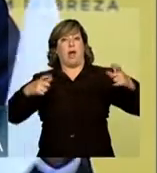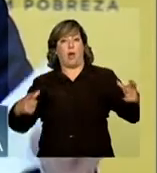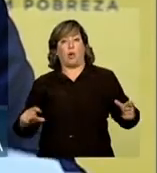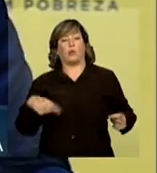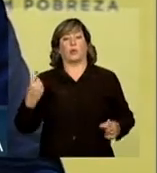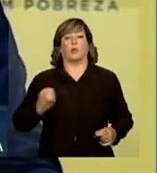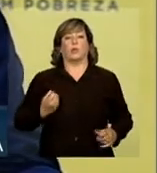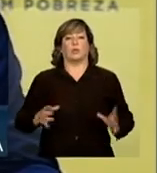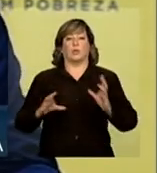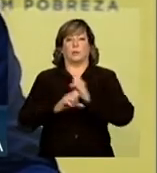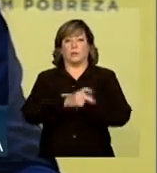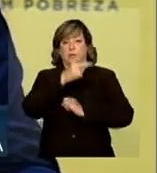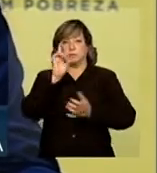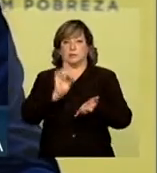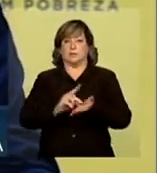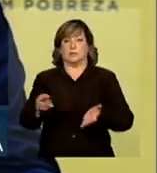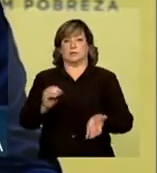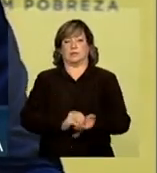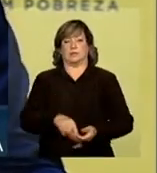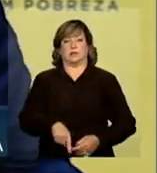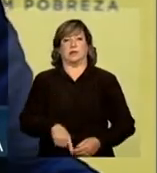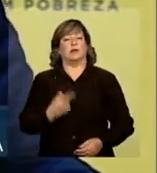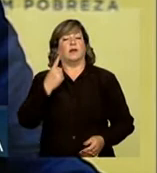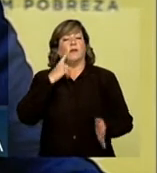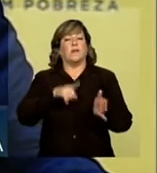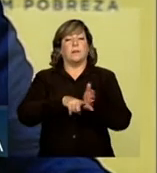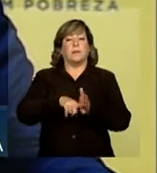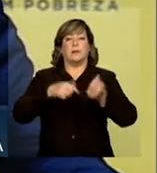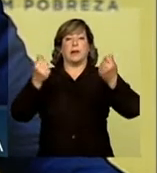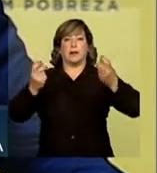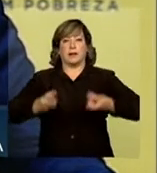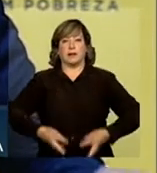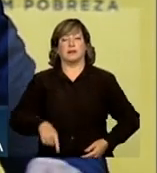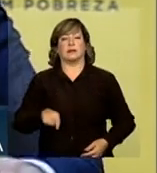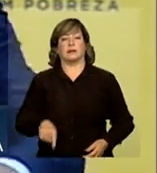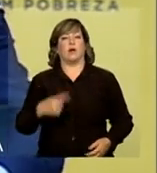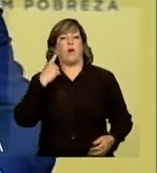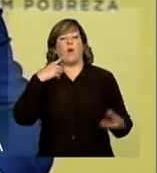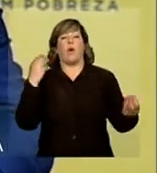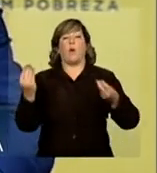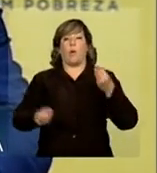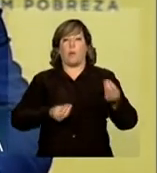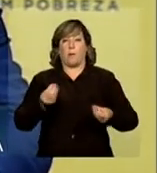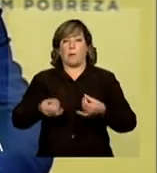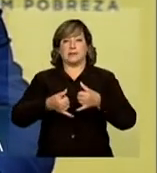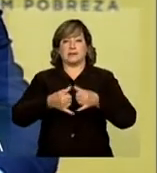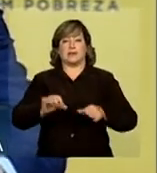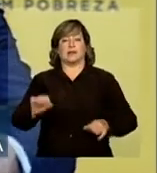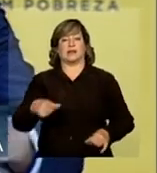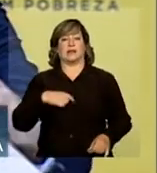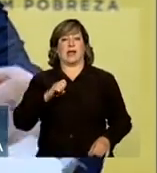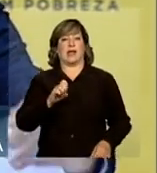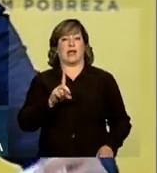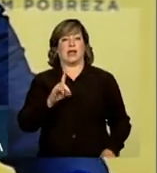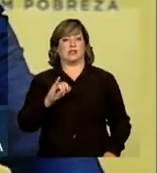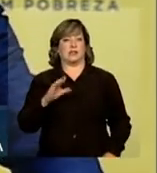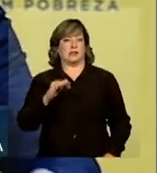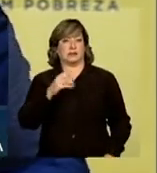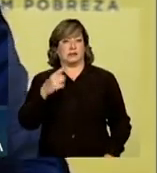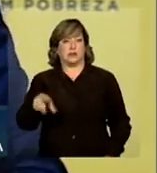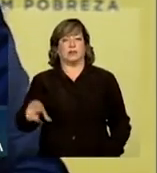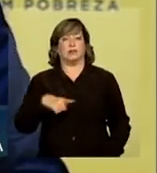inscritos então vamos fazer um balanço a idade de como está a edição